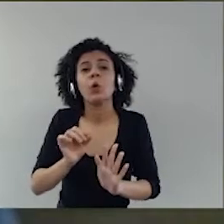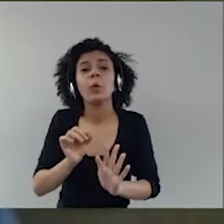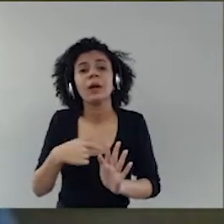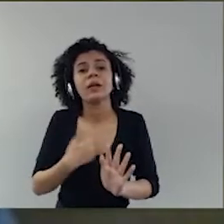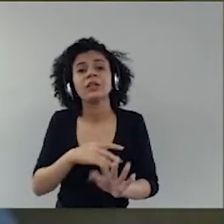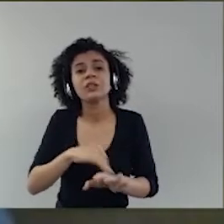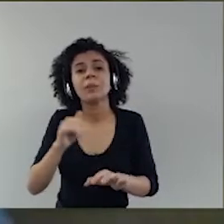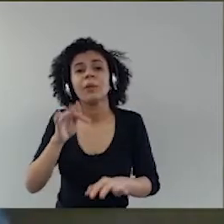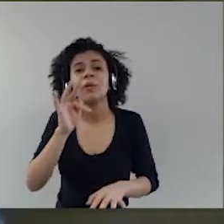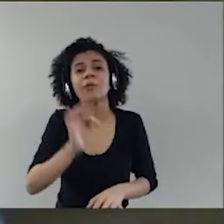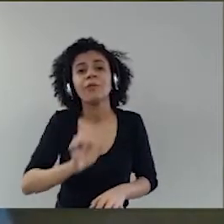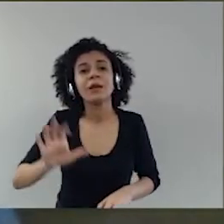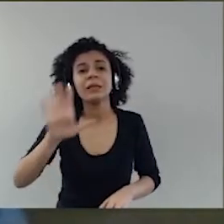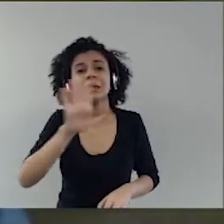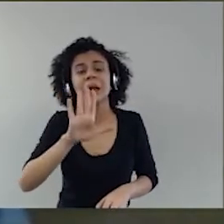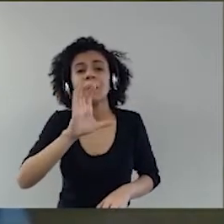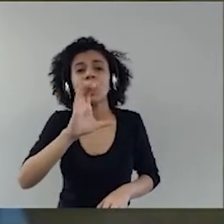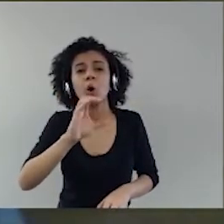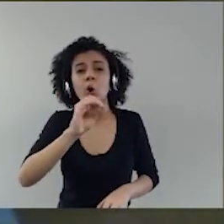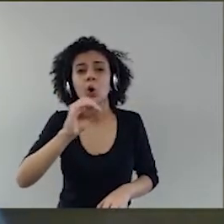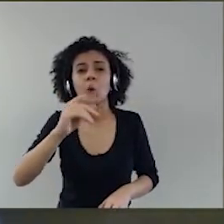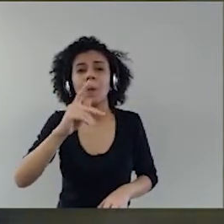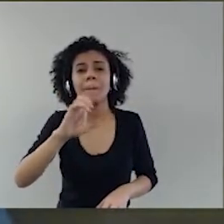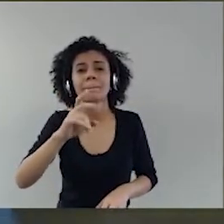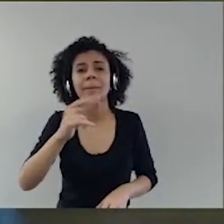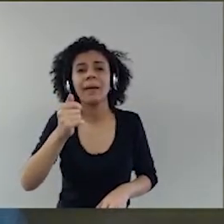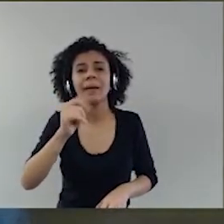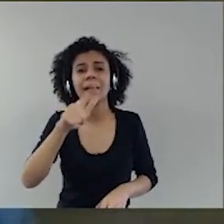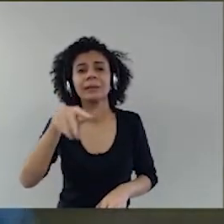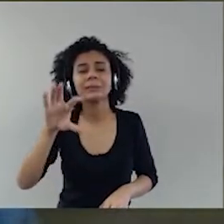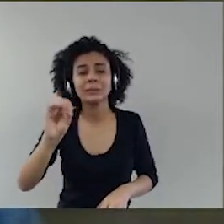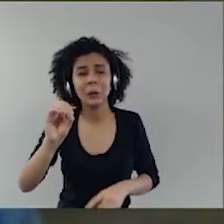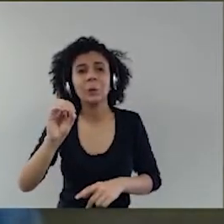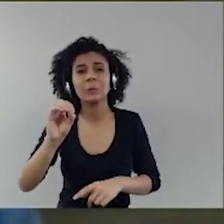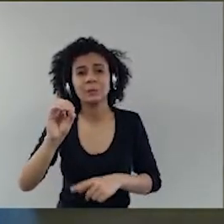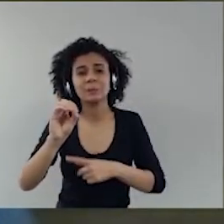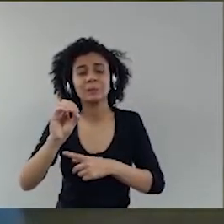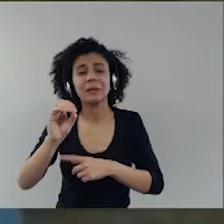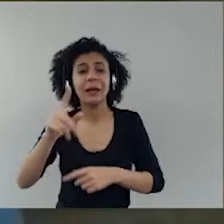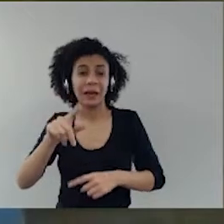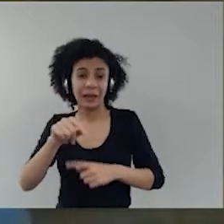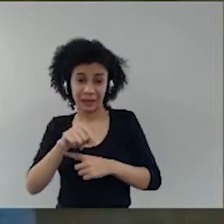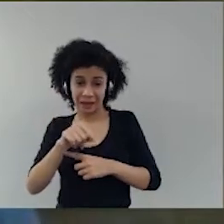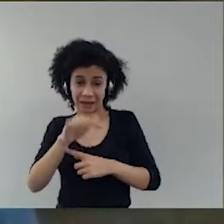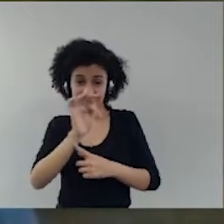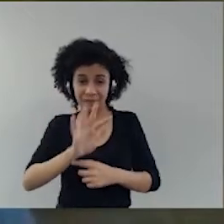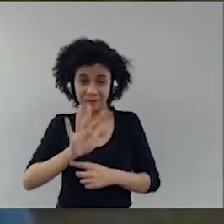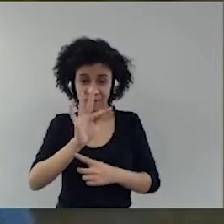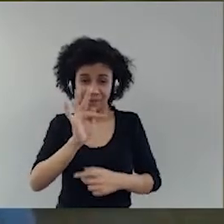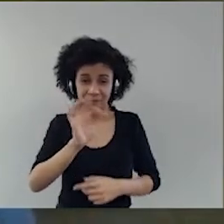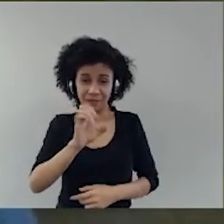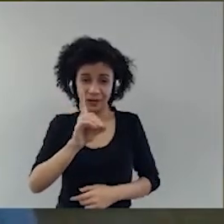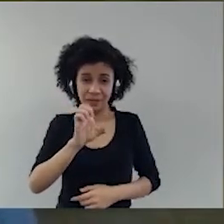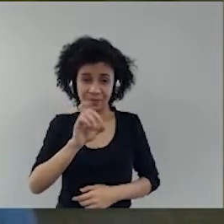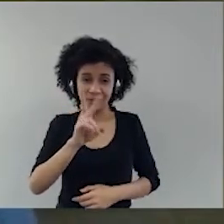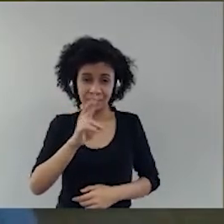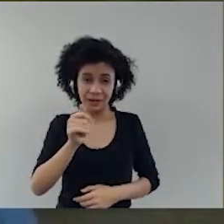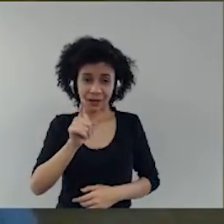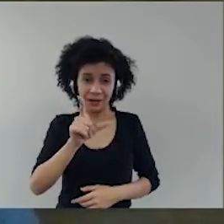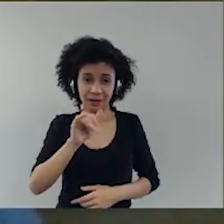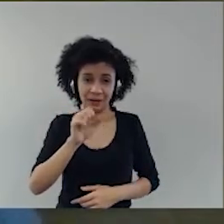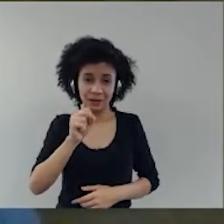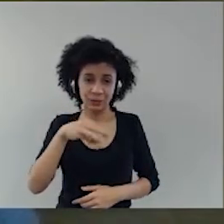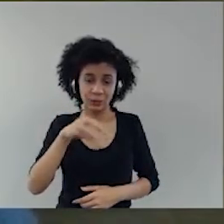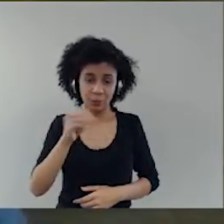chamar de federalismo de cooperação, né? E esse federalismo de cooperação ou de